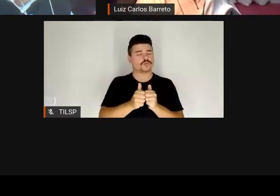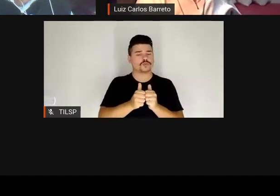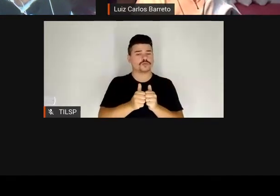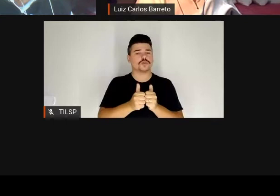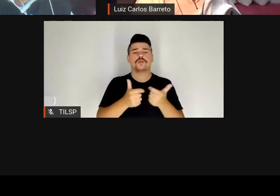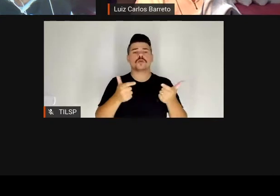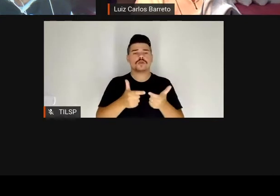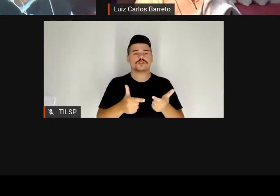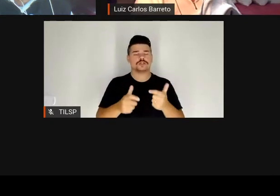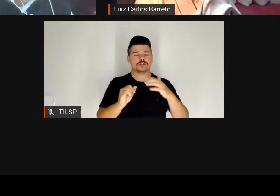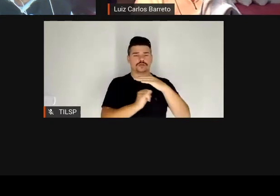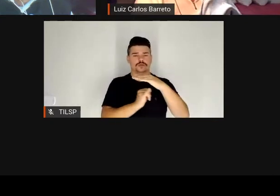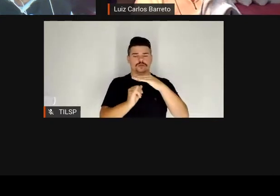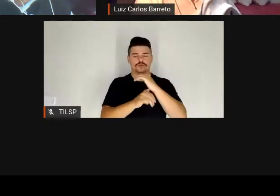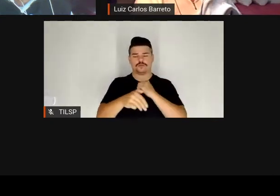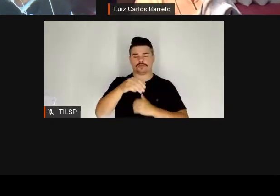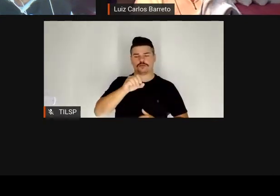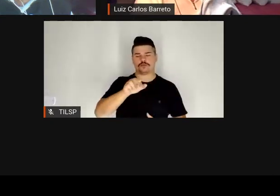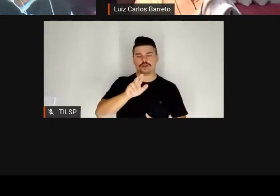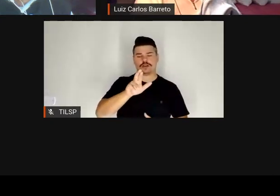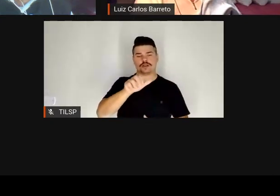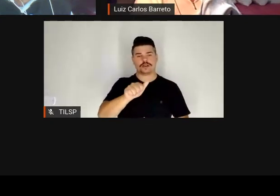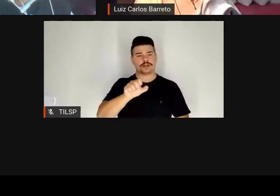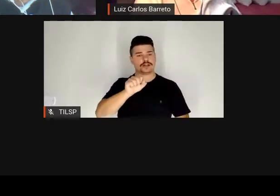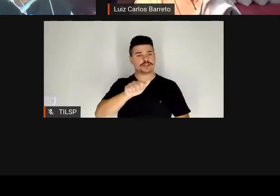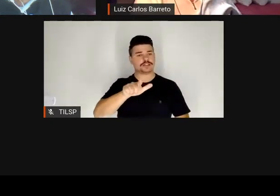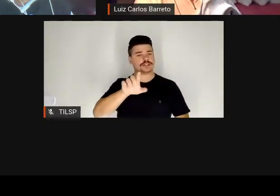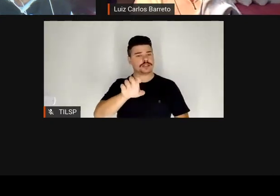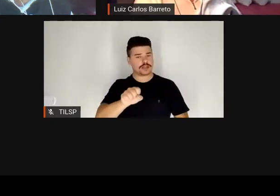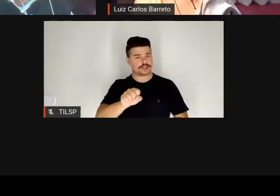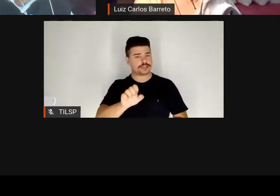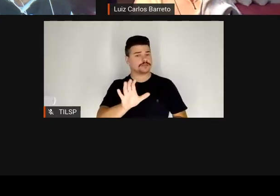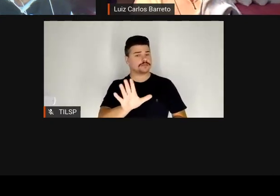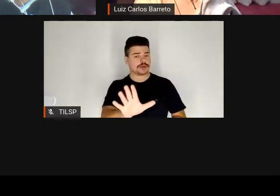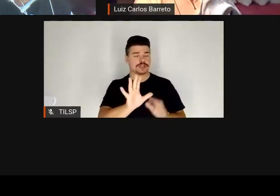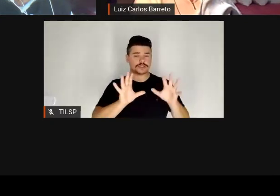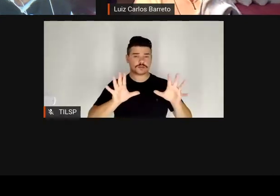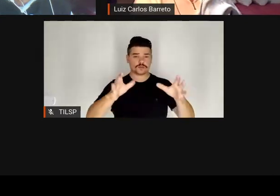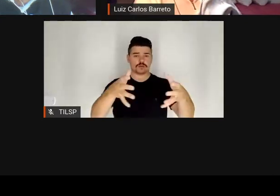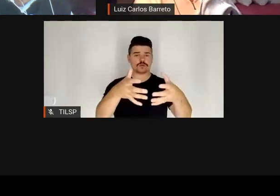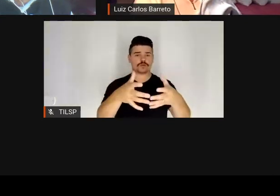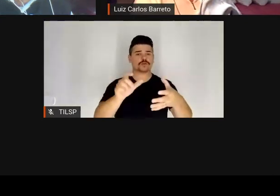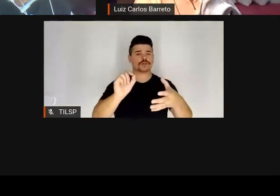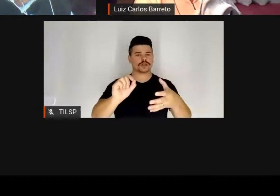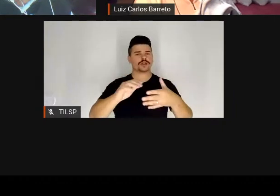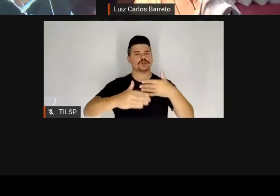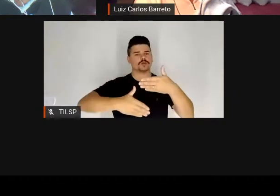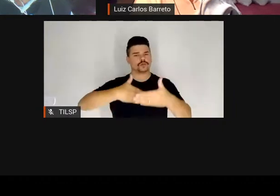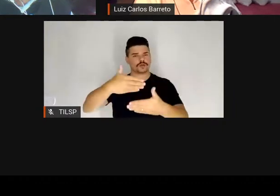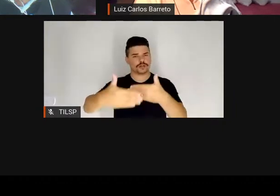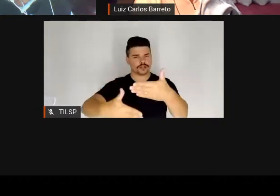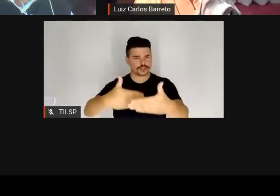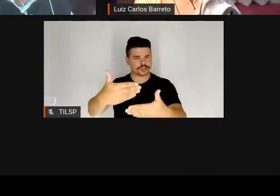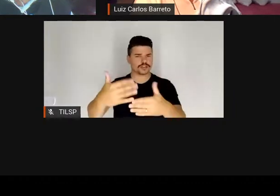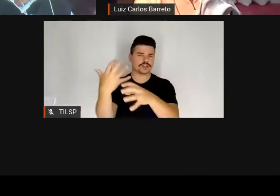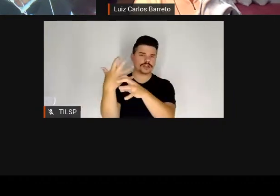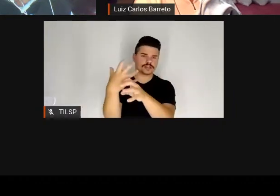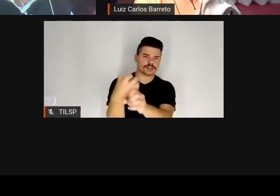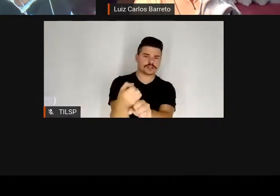Salles, mas é um conjunto que durante quase 60